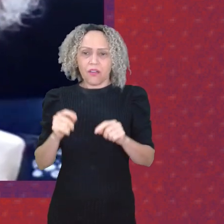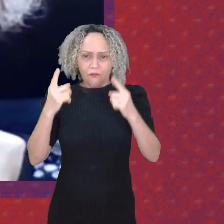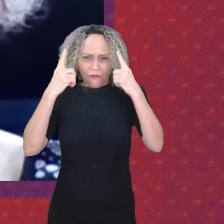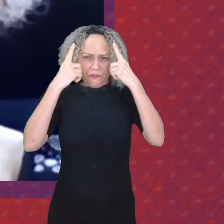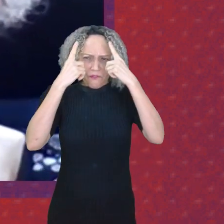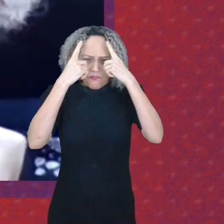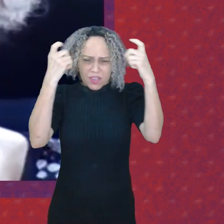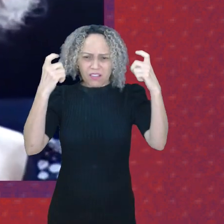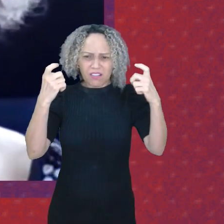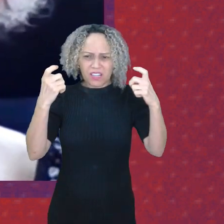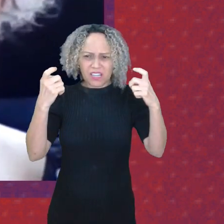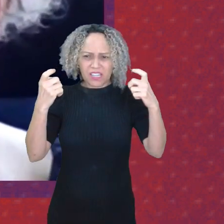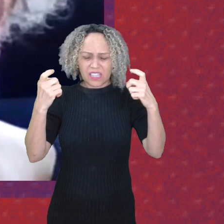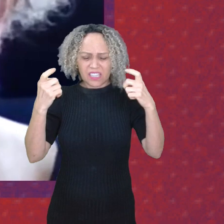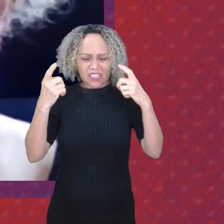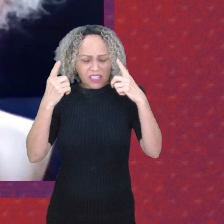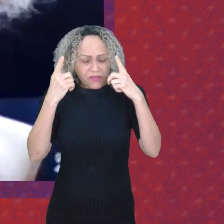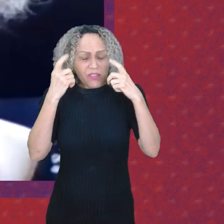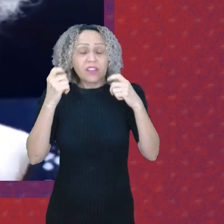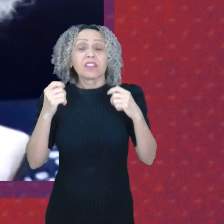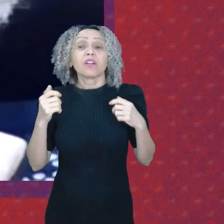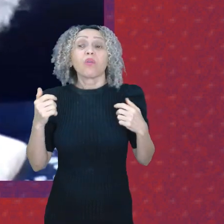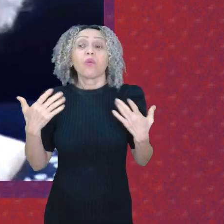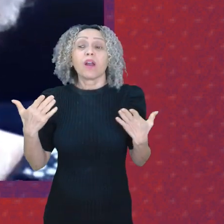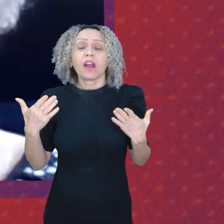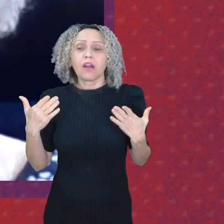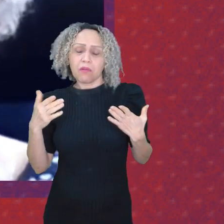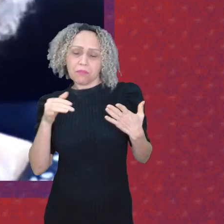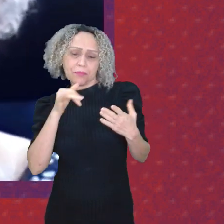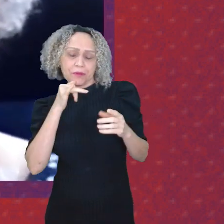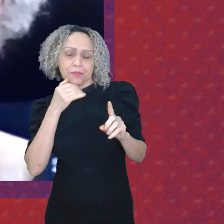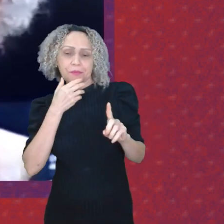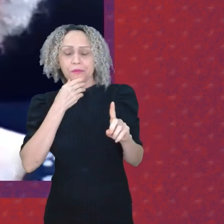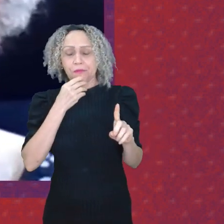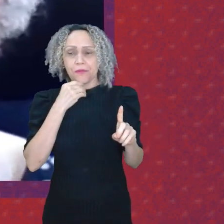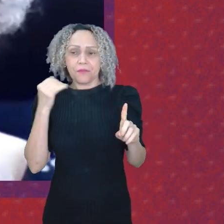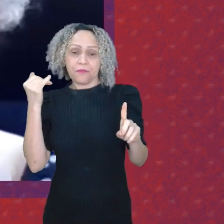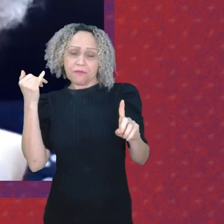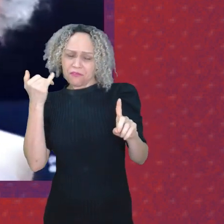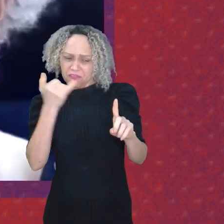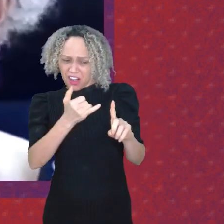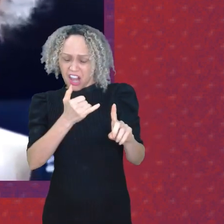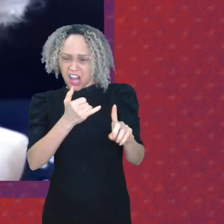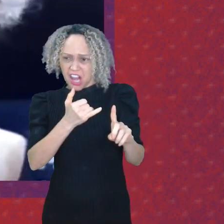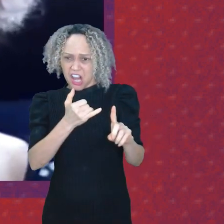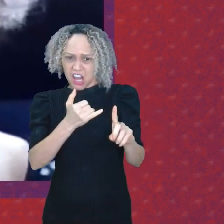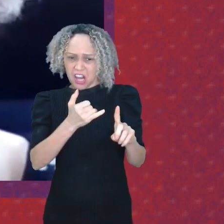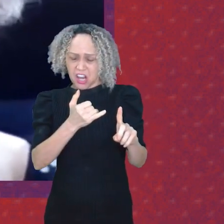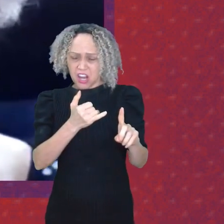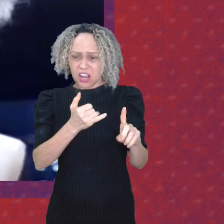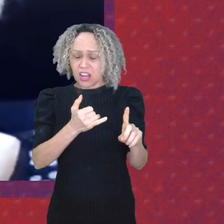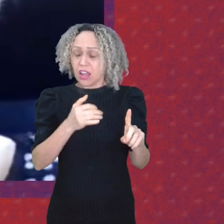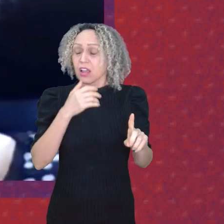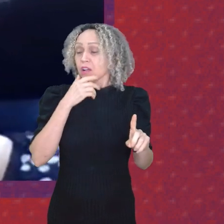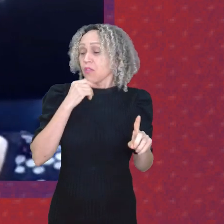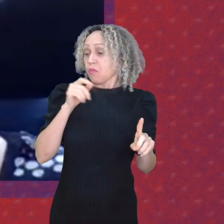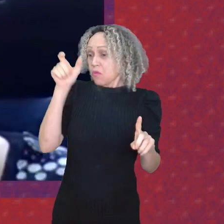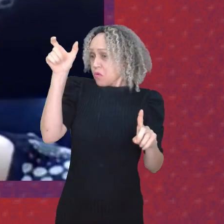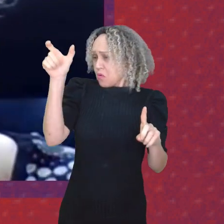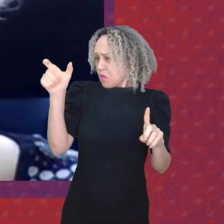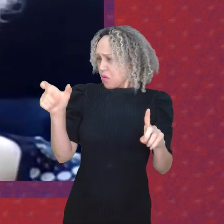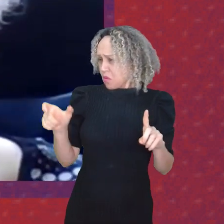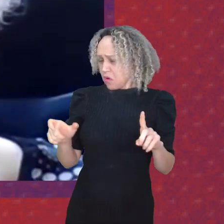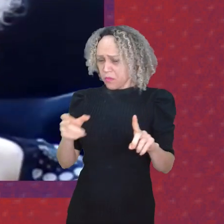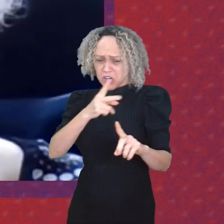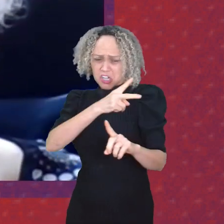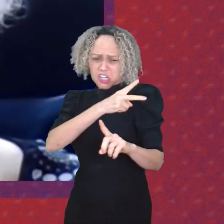violência secular, que diz que se você não transar com o patrão, você será